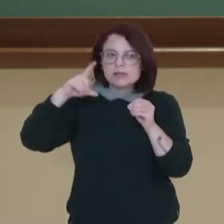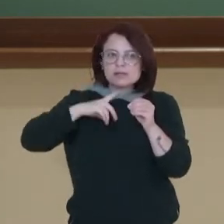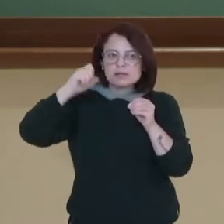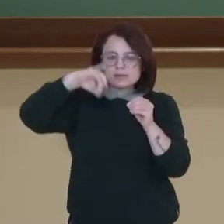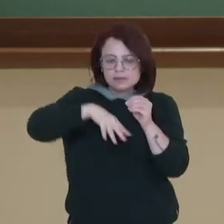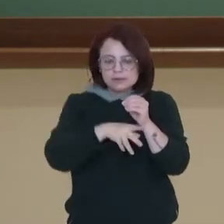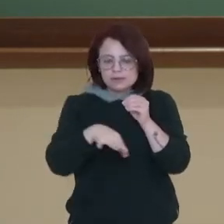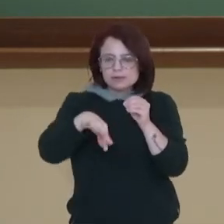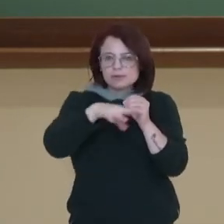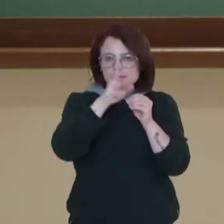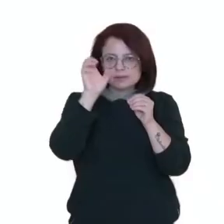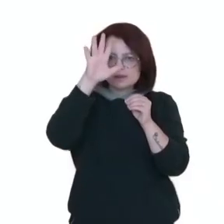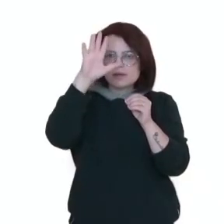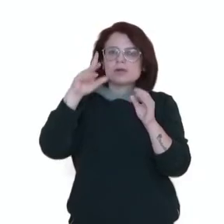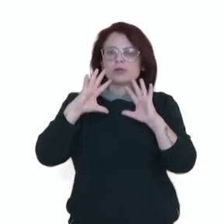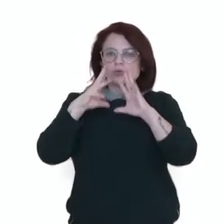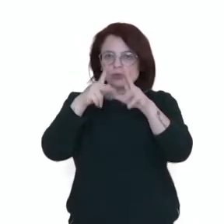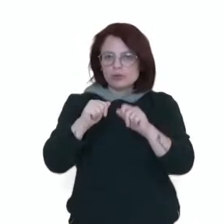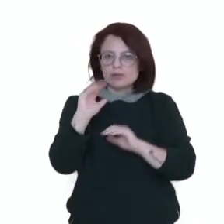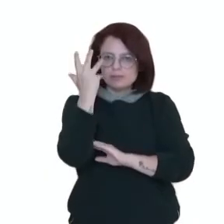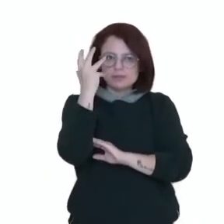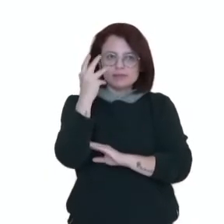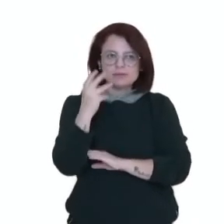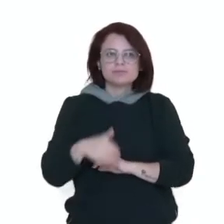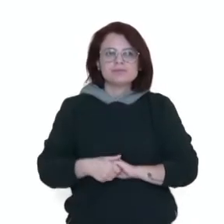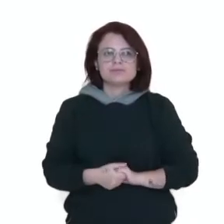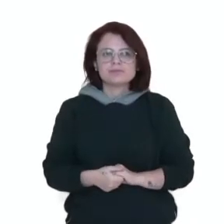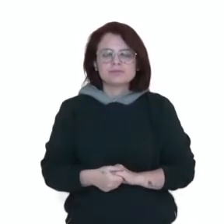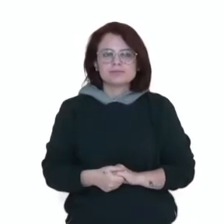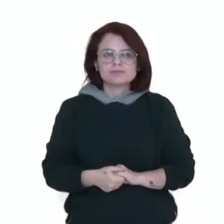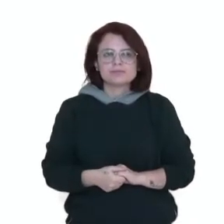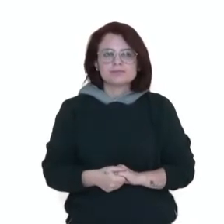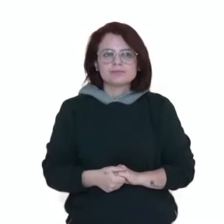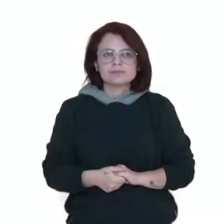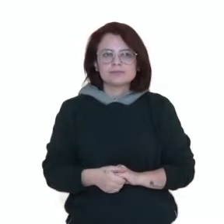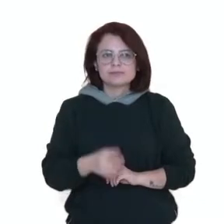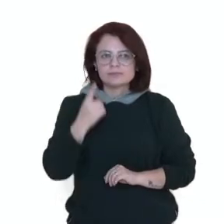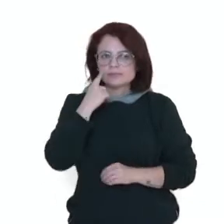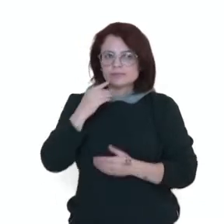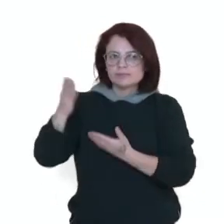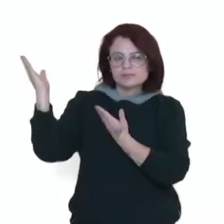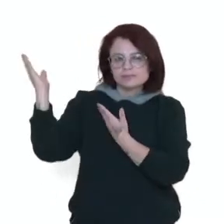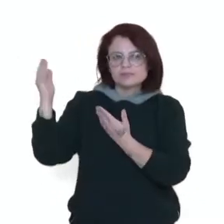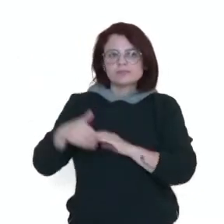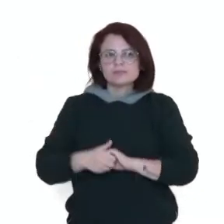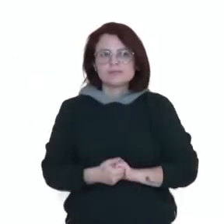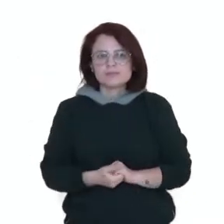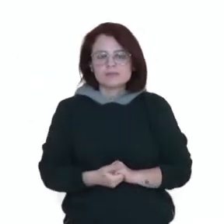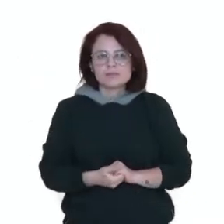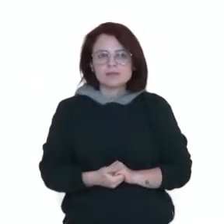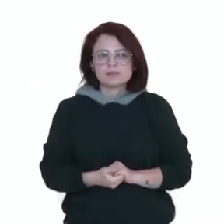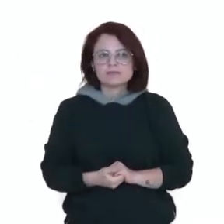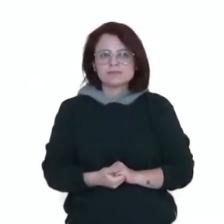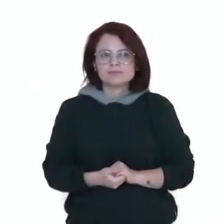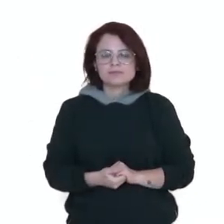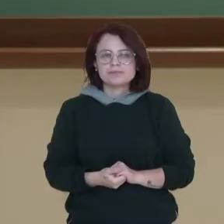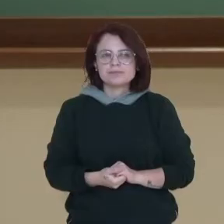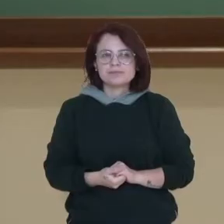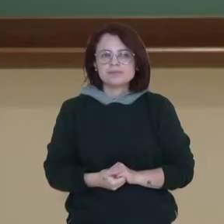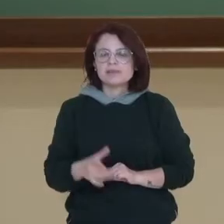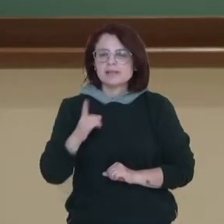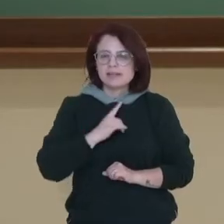passar pela planta toda. Então, aqui tem o fluxo da transpiração e aqui a sacarose, né, a glicose também fazendo fluxo ali